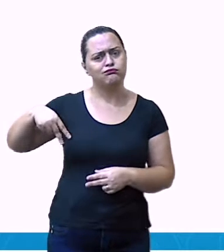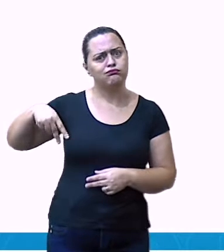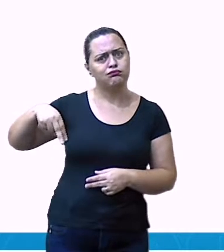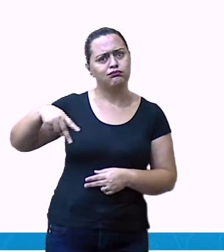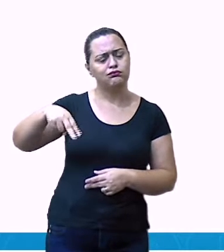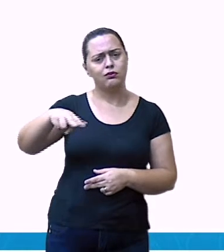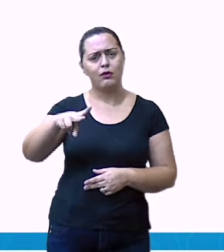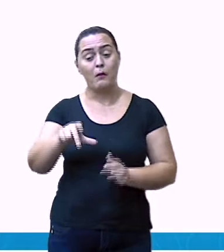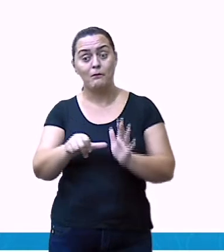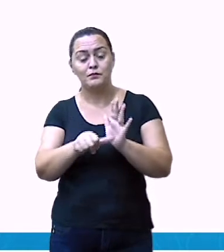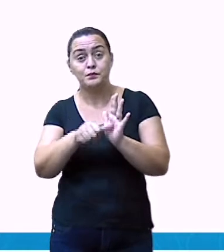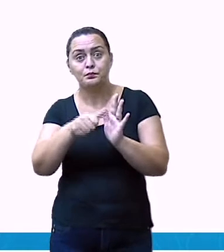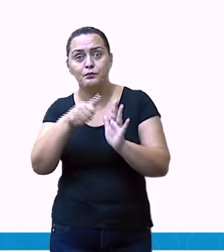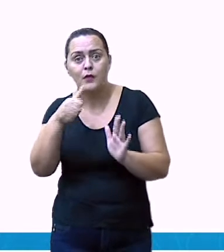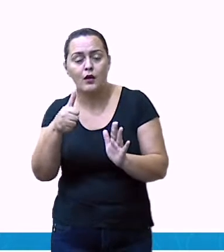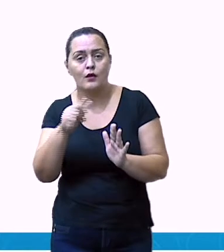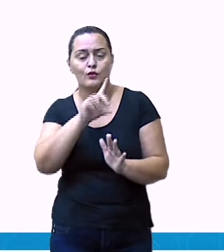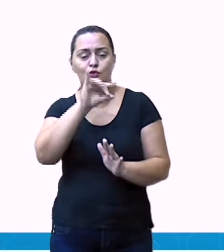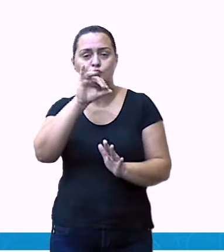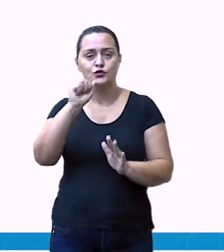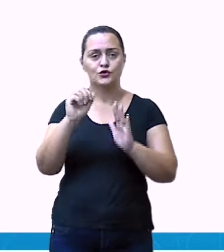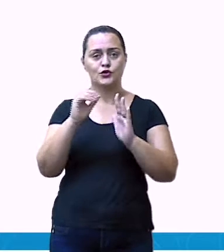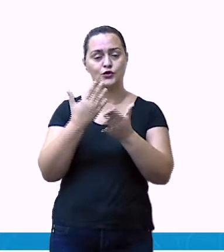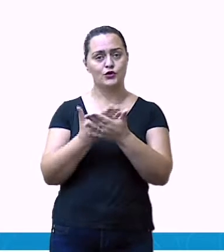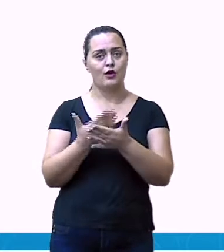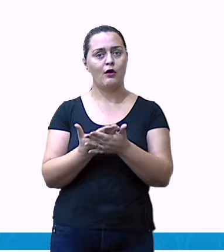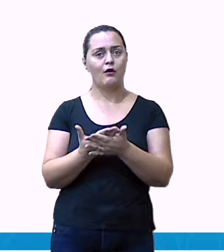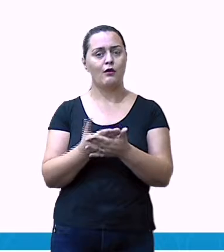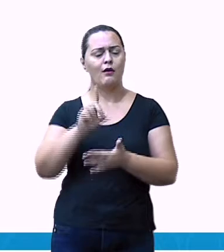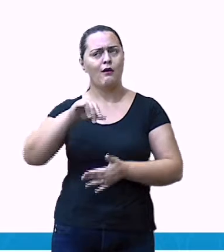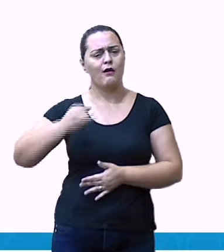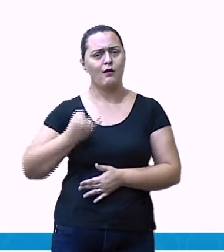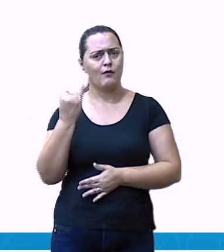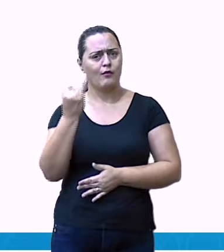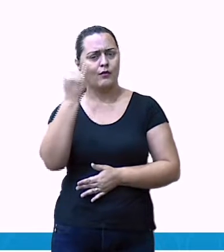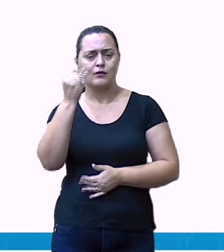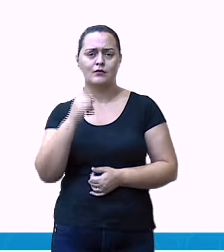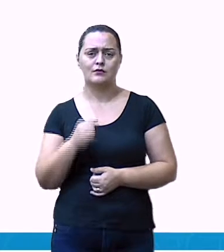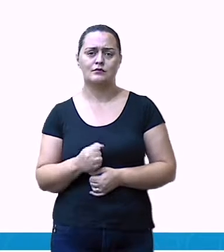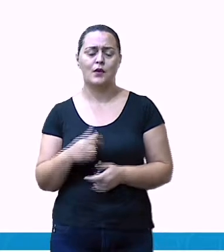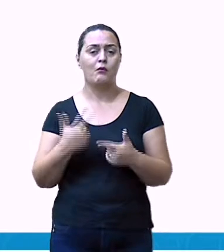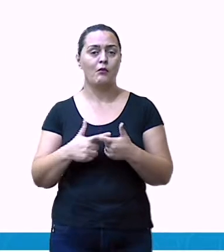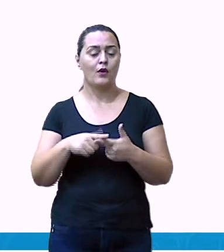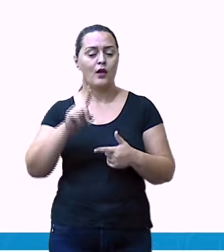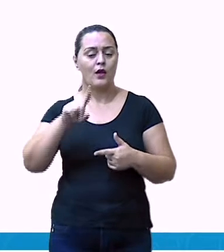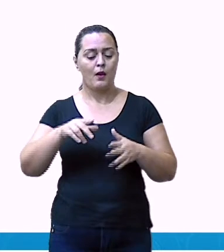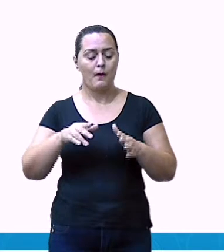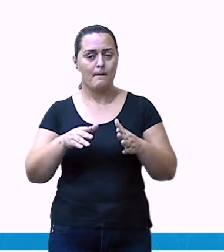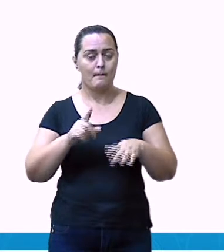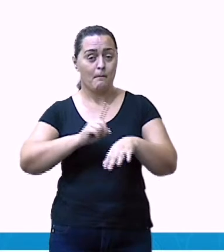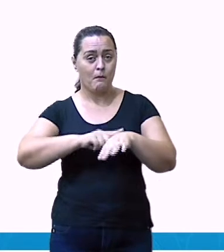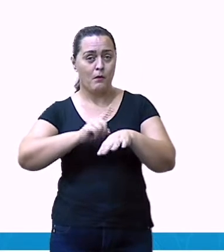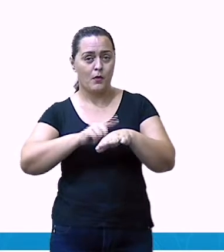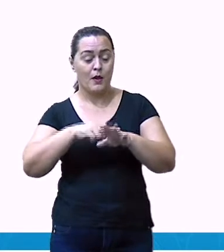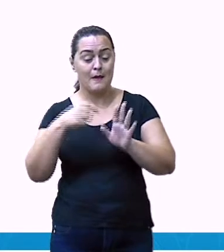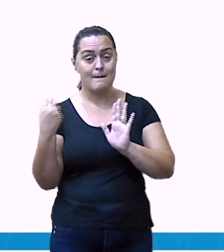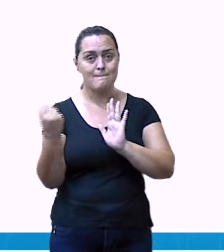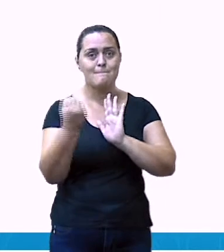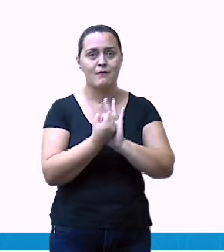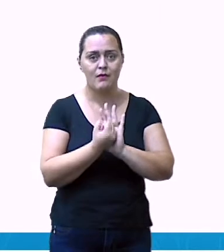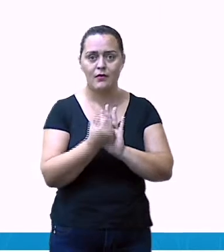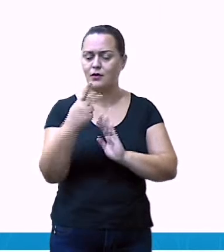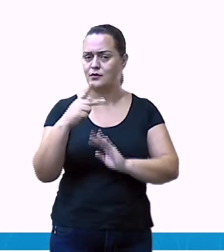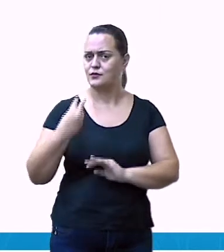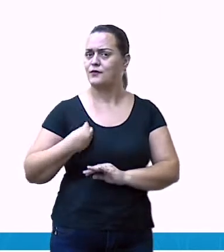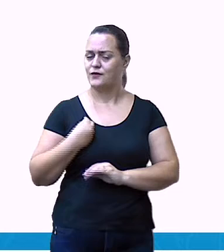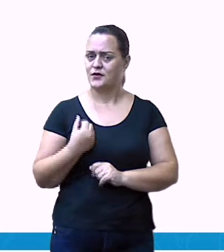são considerados importantes, pois marcam mudanças em sua vida. Quando estudamos a história de nosso bairro,